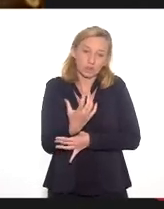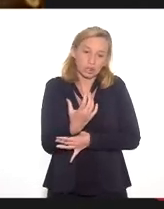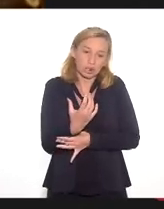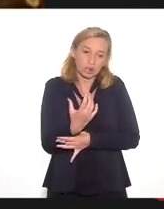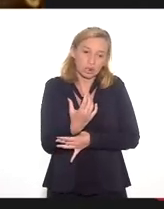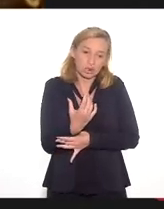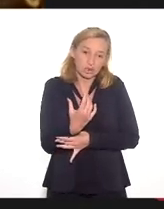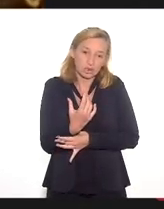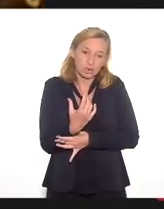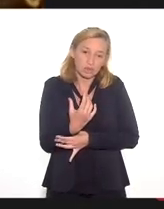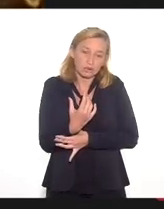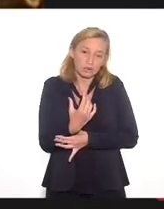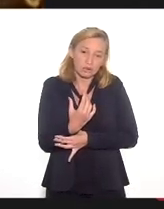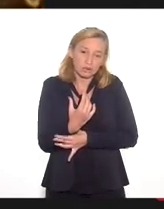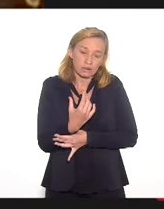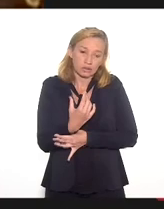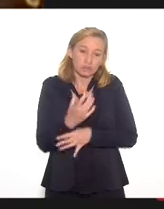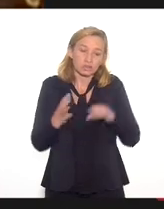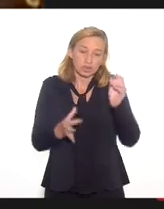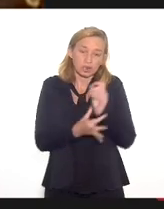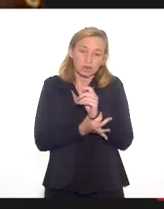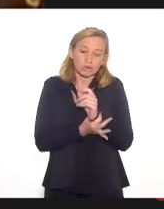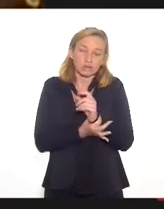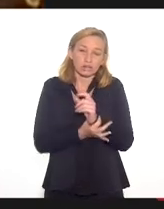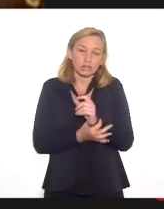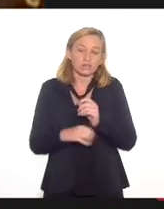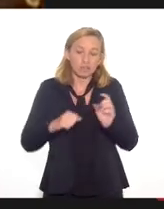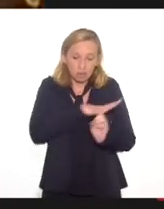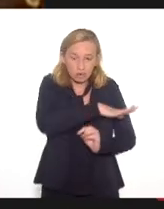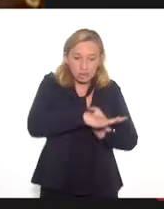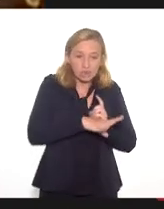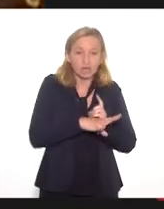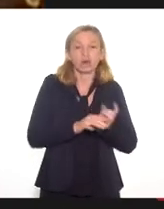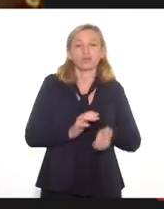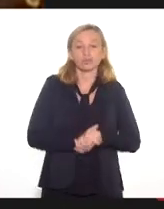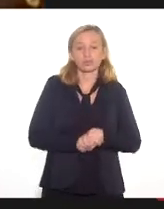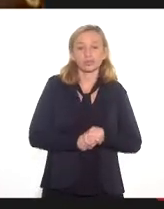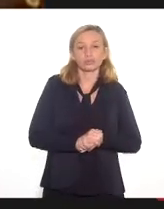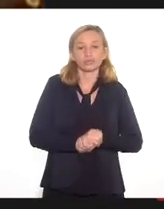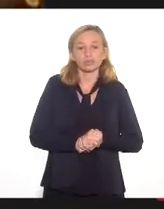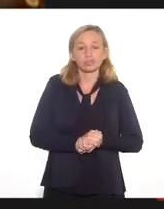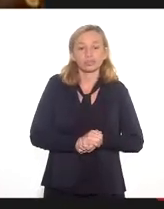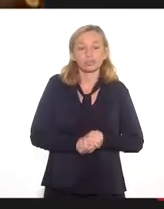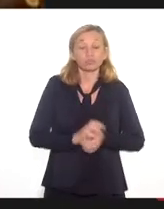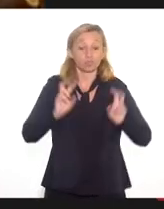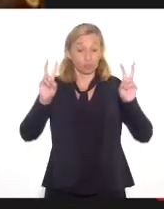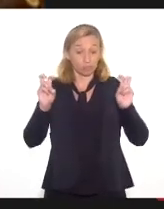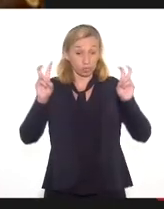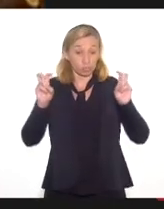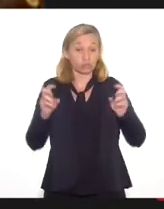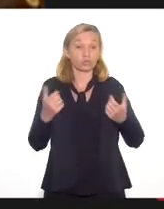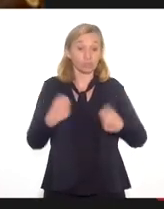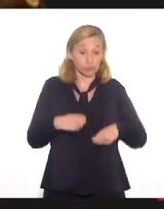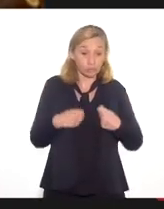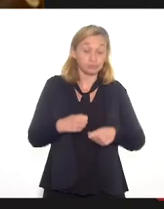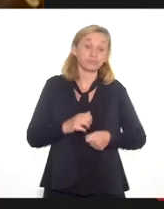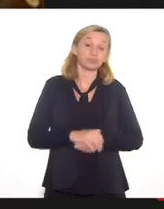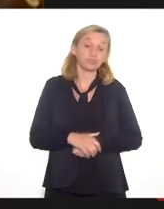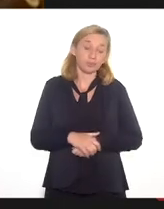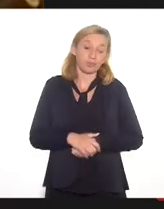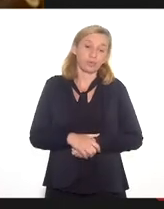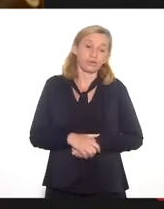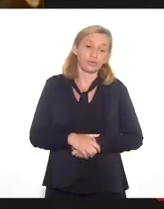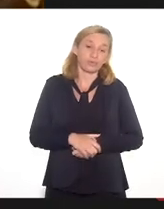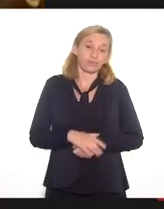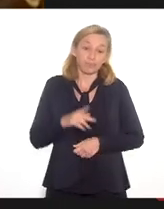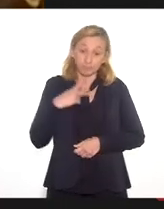de seguridade social provedor de uma situação que deveria a gente viu